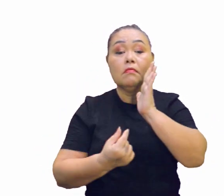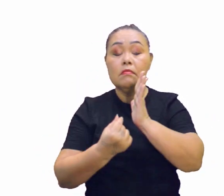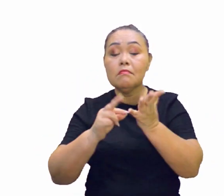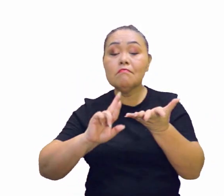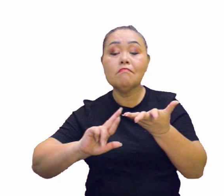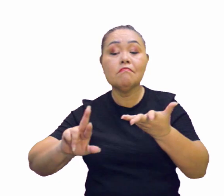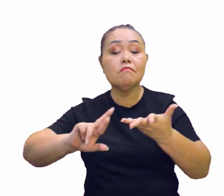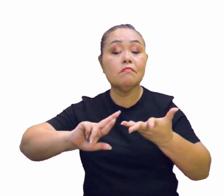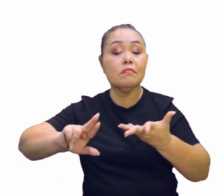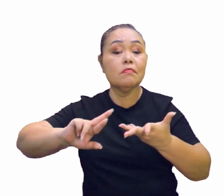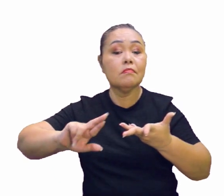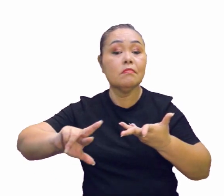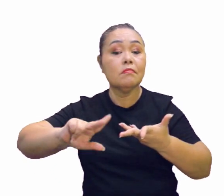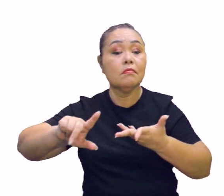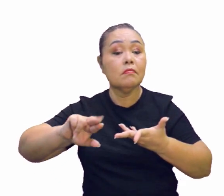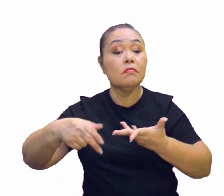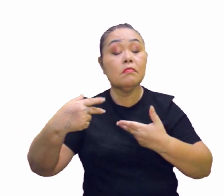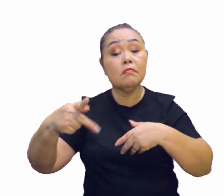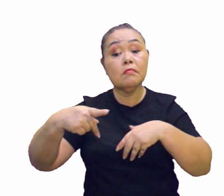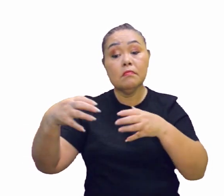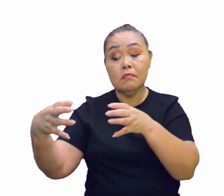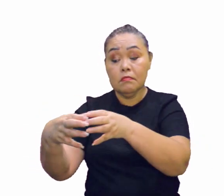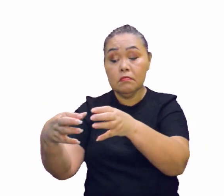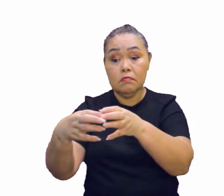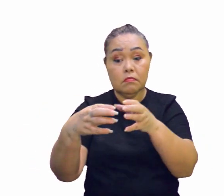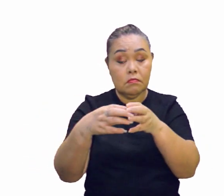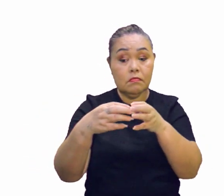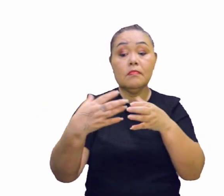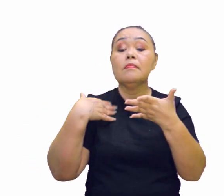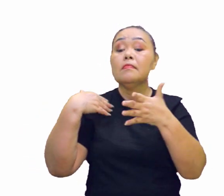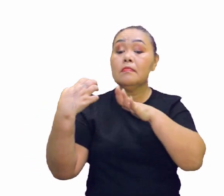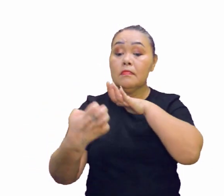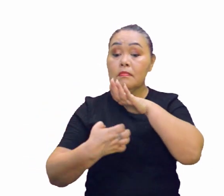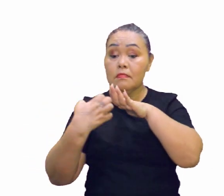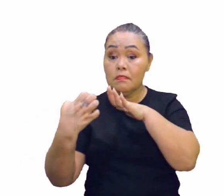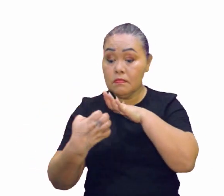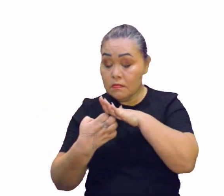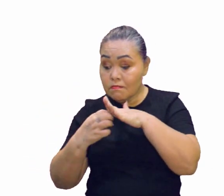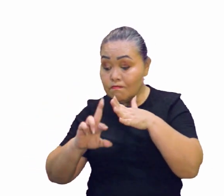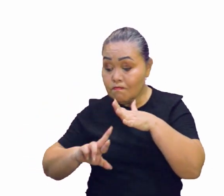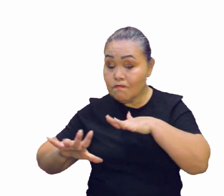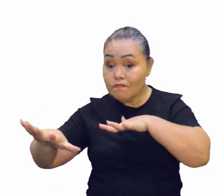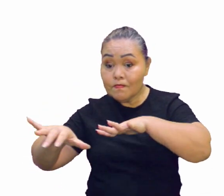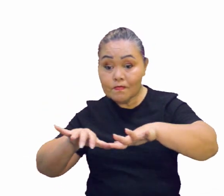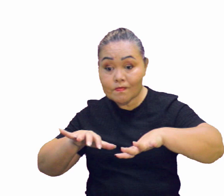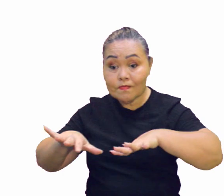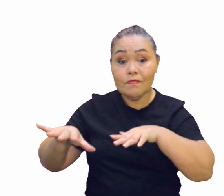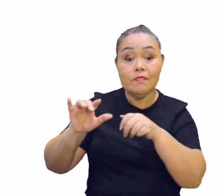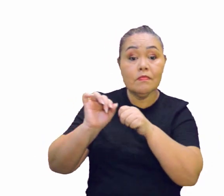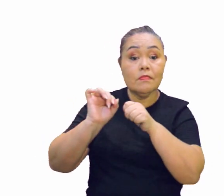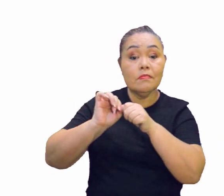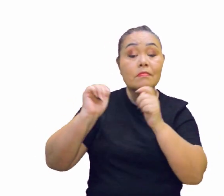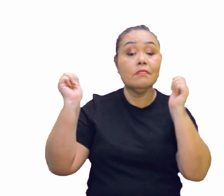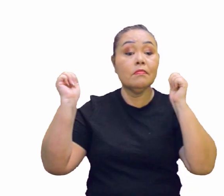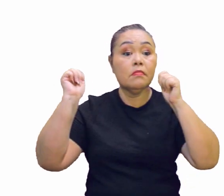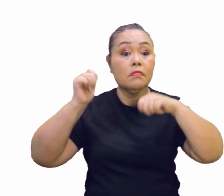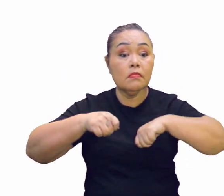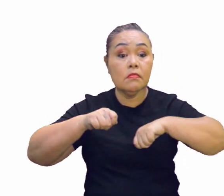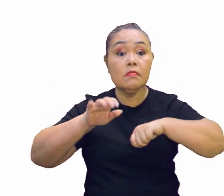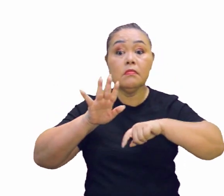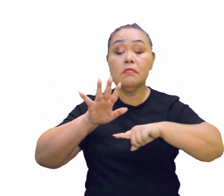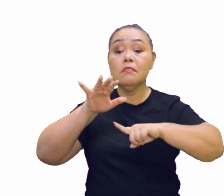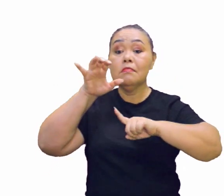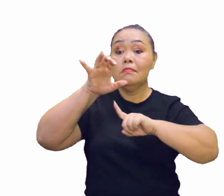economia diversificada com um grande parque industrial bastante dinâmico, capacidade